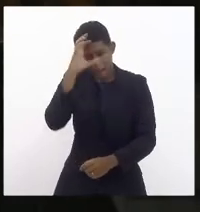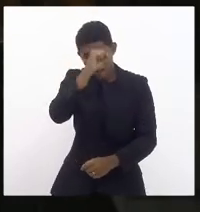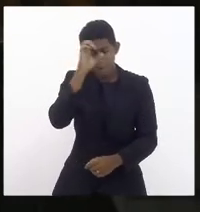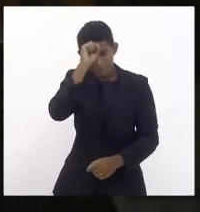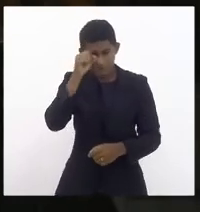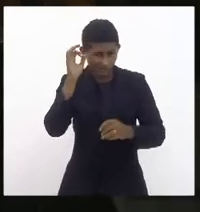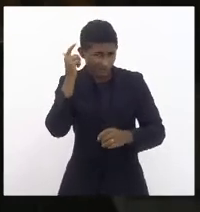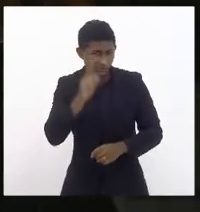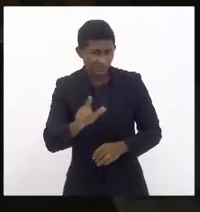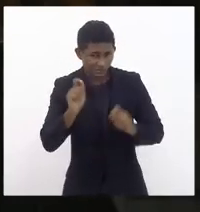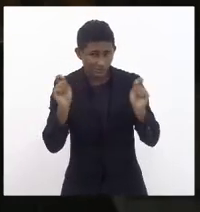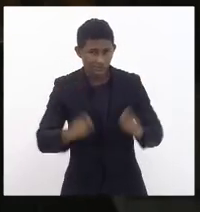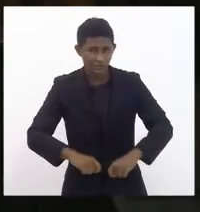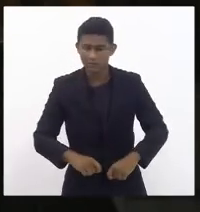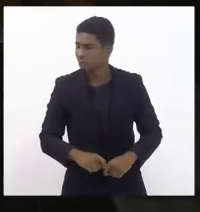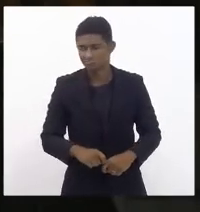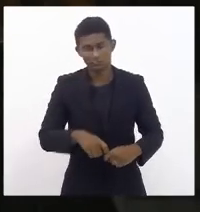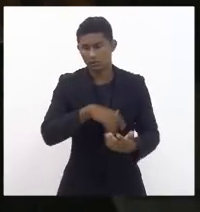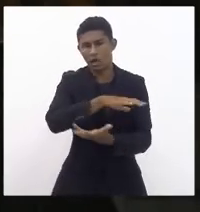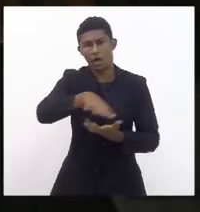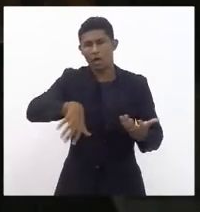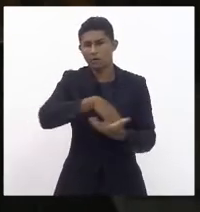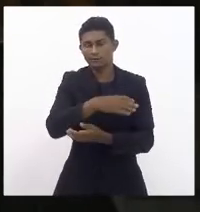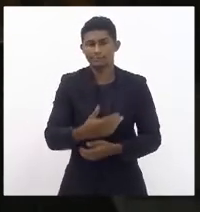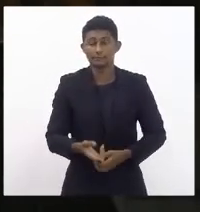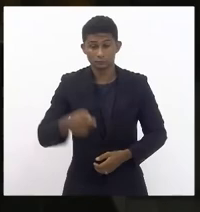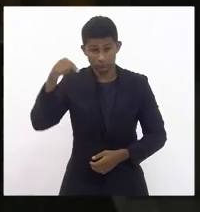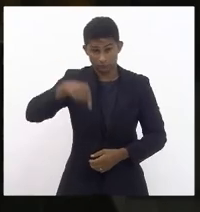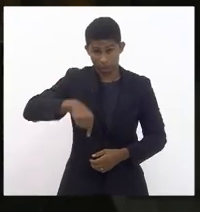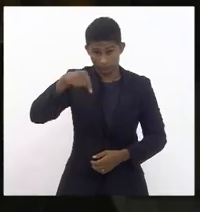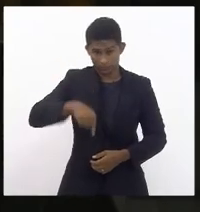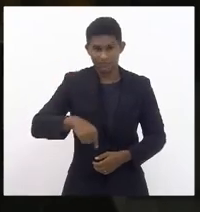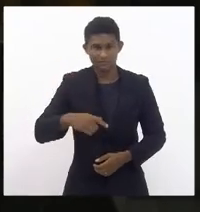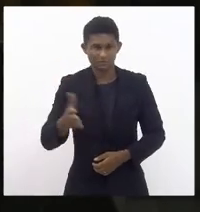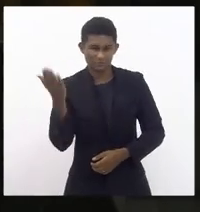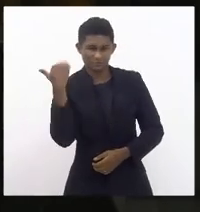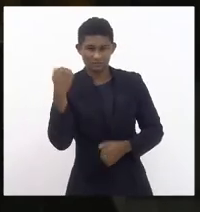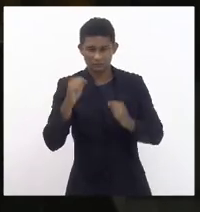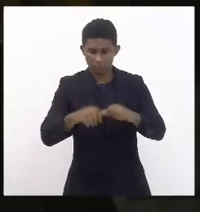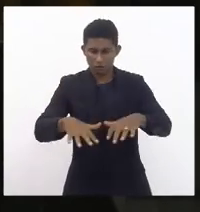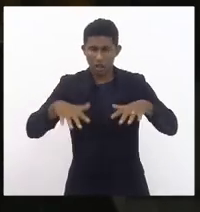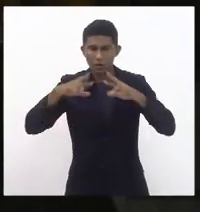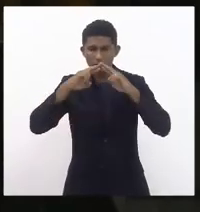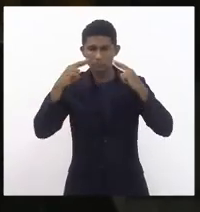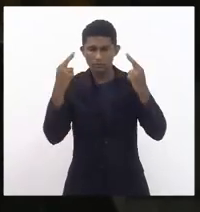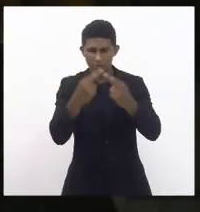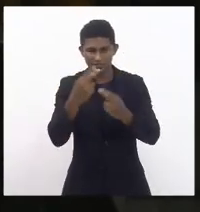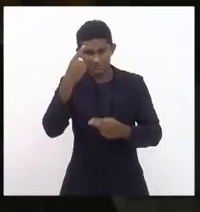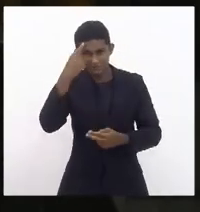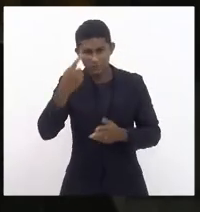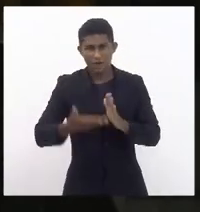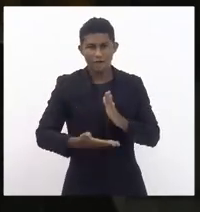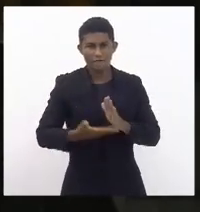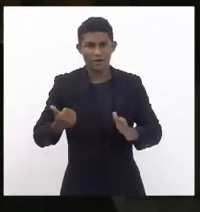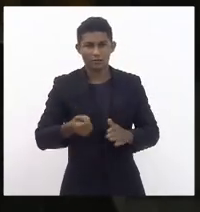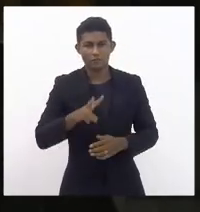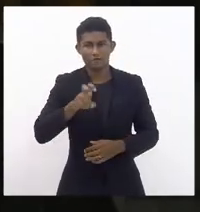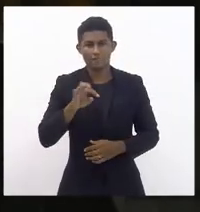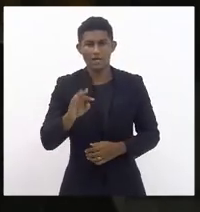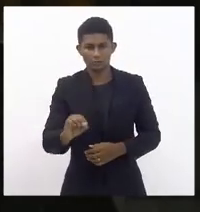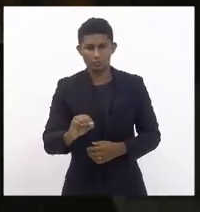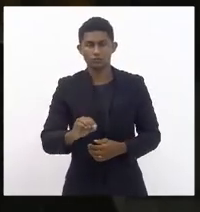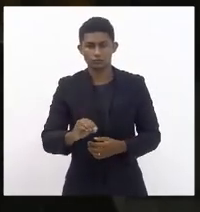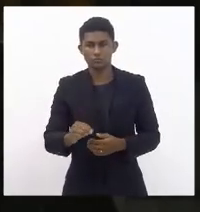mesa de negociação que saiu daqui do dia e esse aparecer ao veto em que o vento foi retirado de pauta a gente apresentou